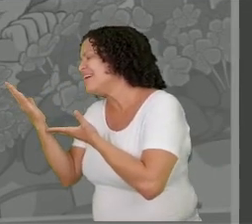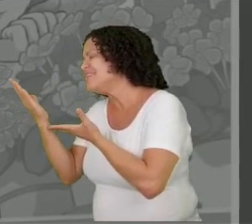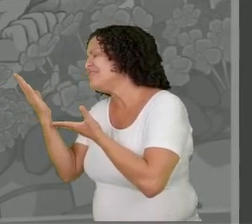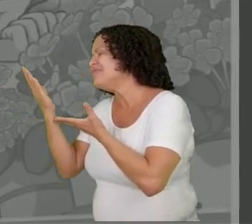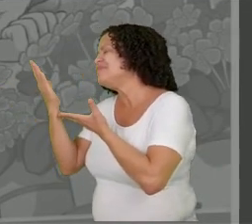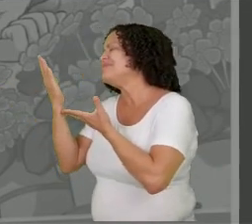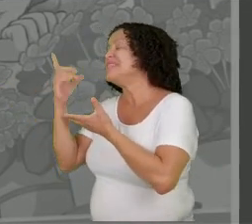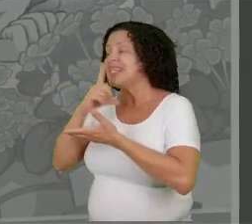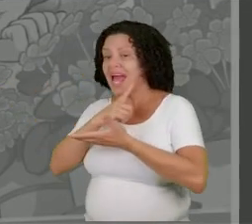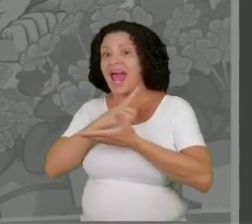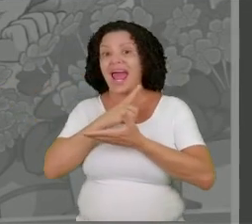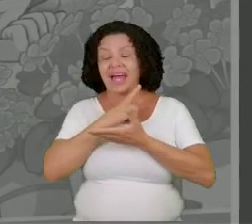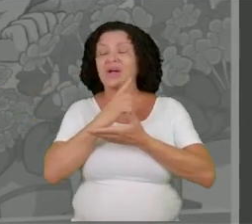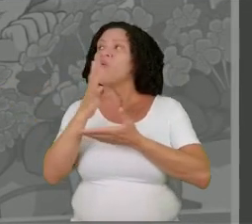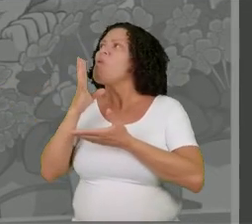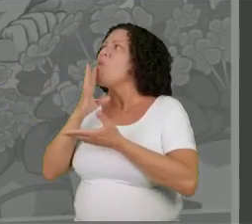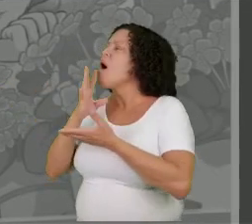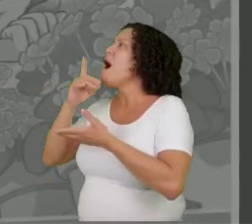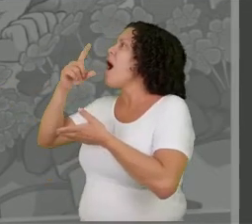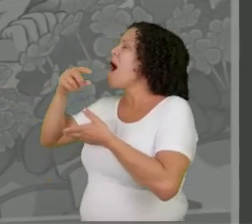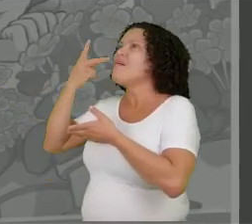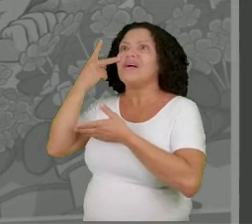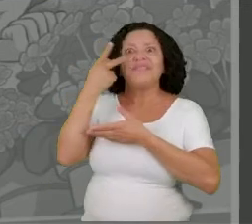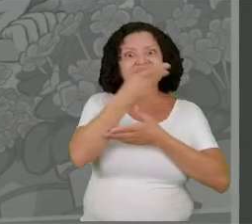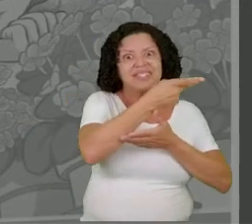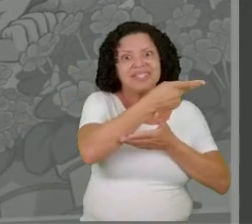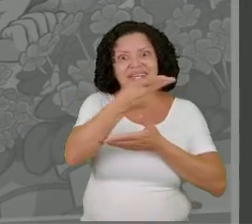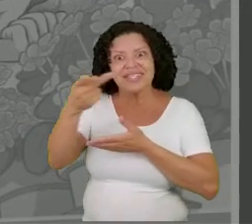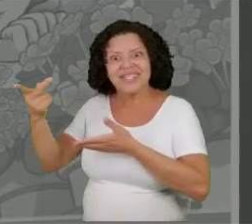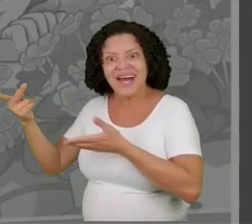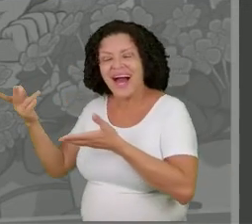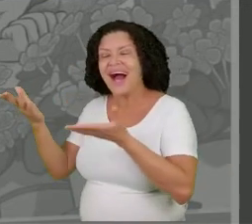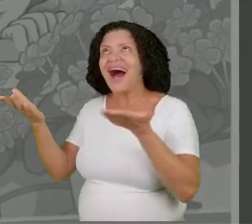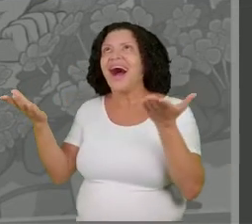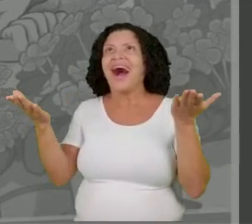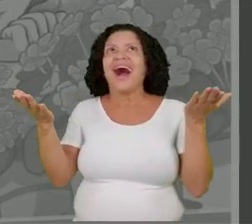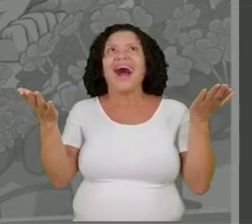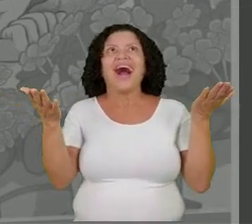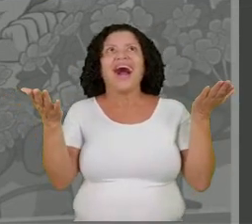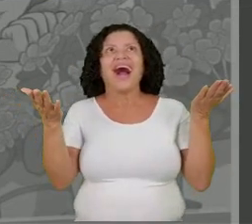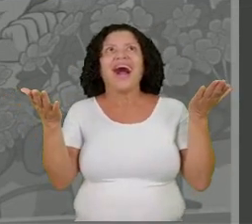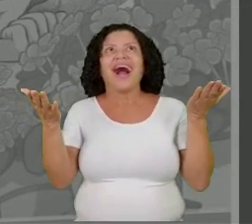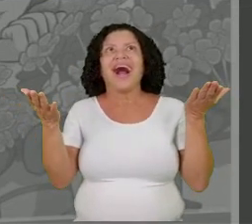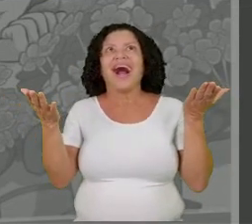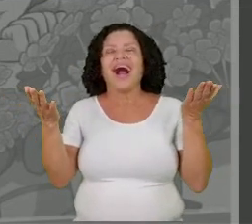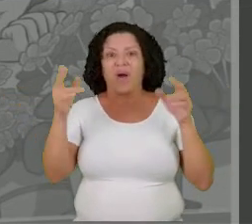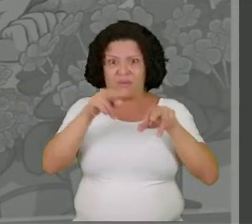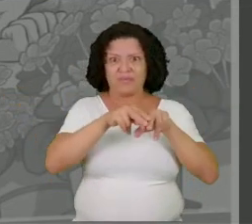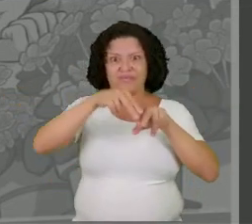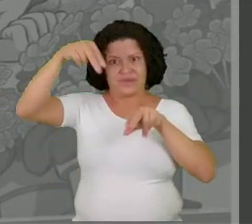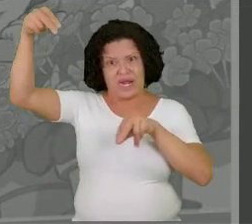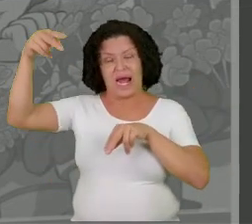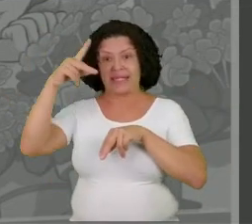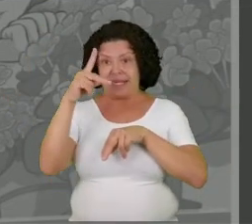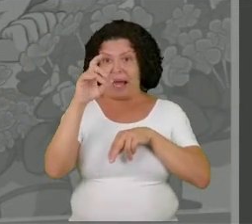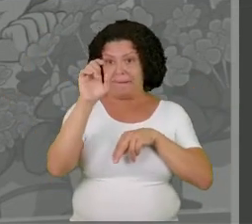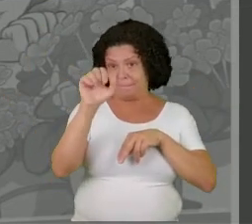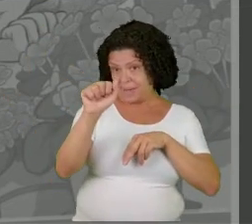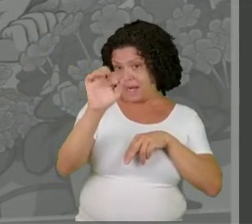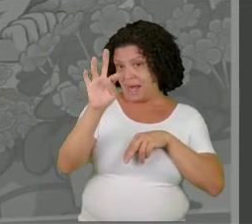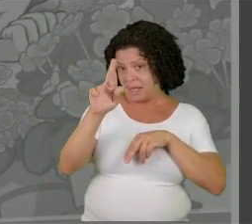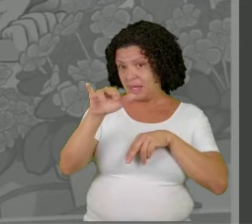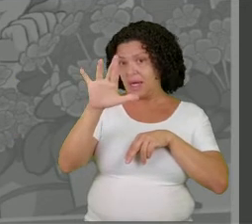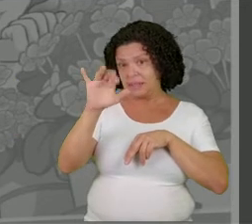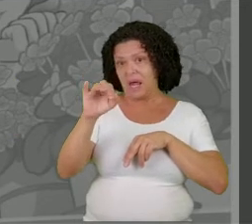gratidão, têm conhecimento do desencarne da Patrícia e vão lá visitá-la. Muito bem. O desencarne